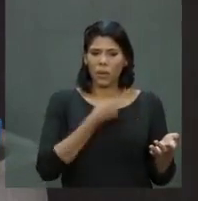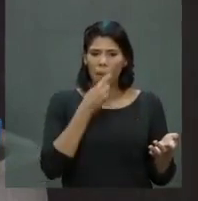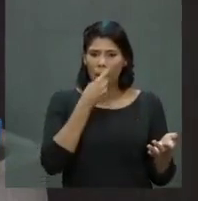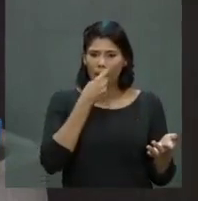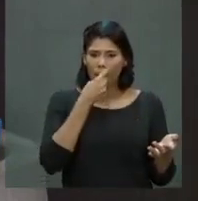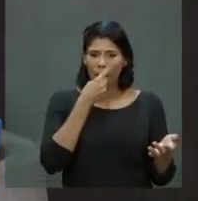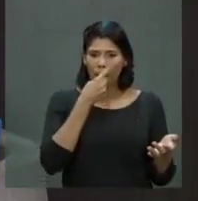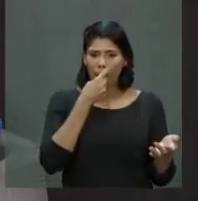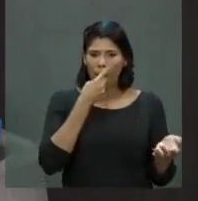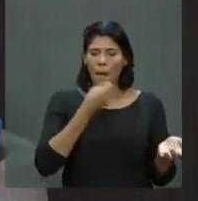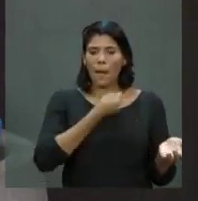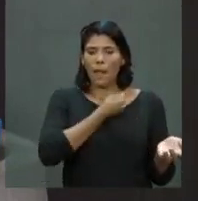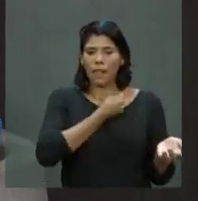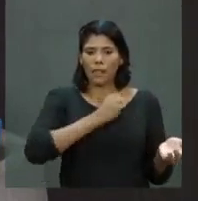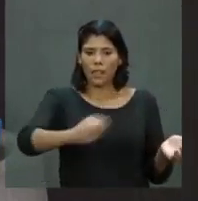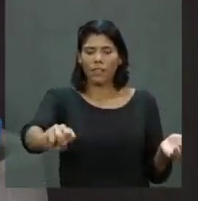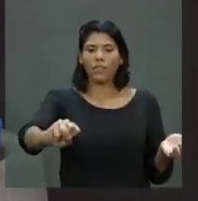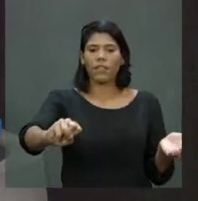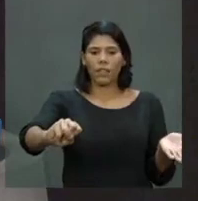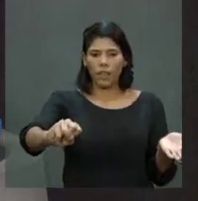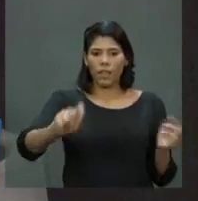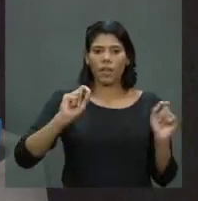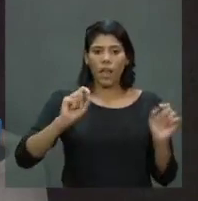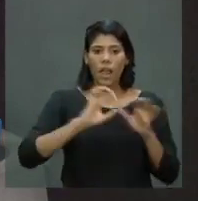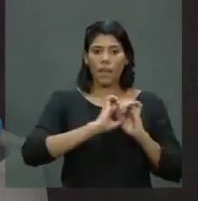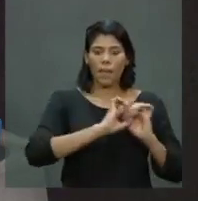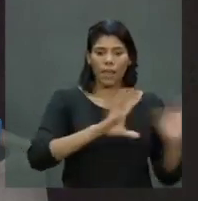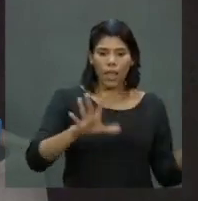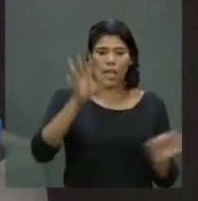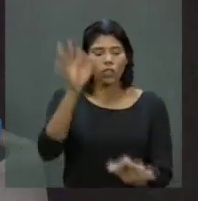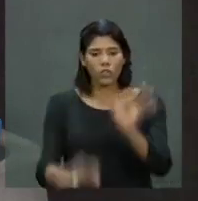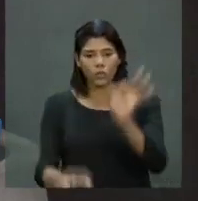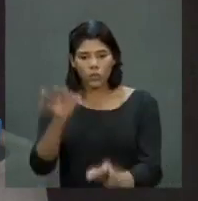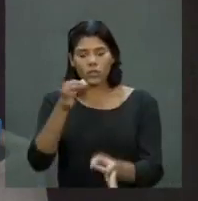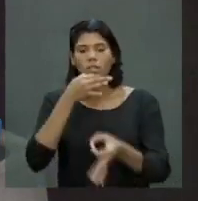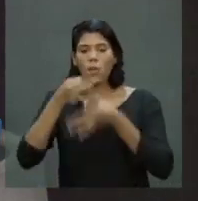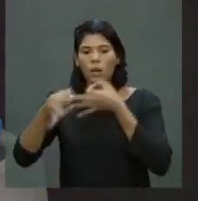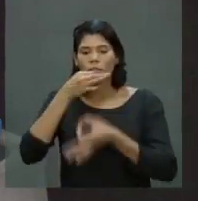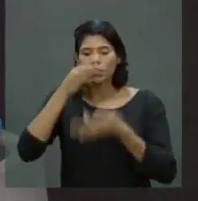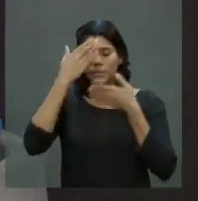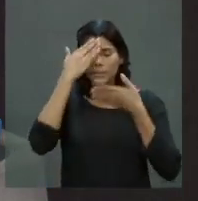defendamos a liberdade, a justiça e a democracia. Muito obrigado.